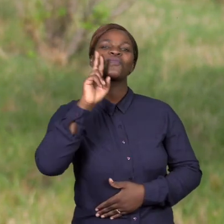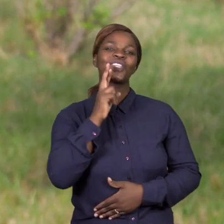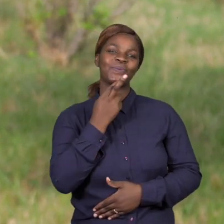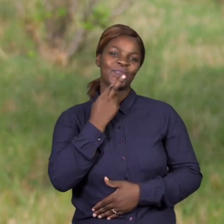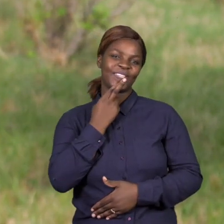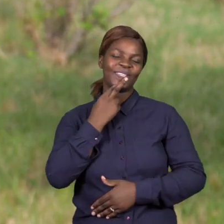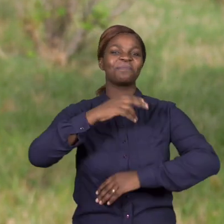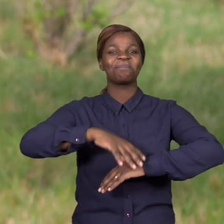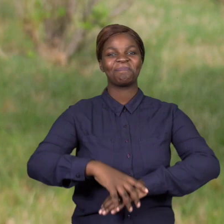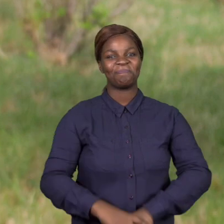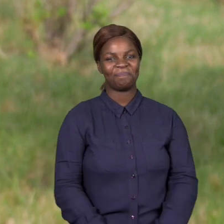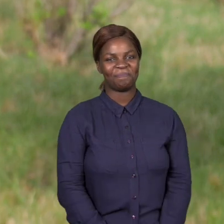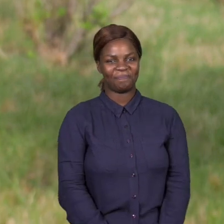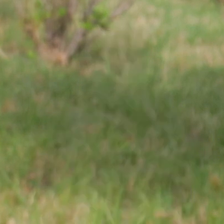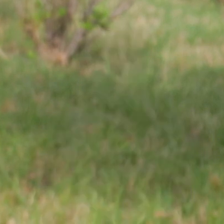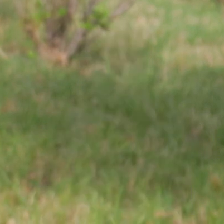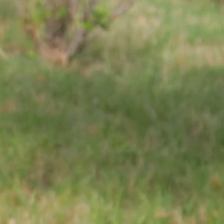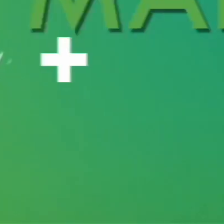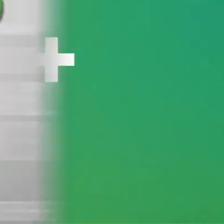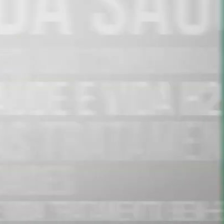a seguir a rubrica Saiba Mais.